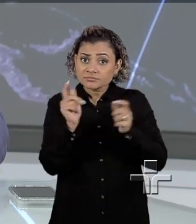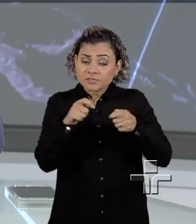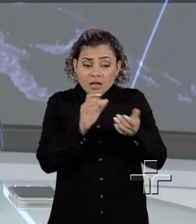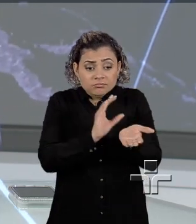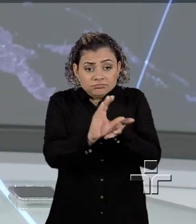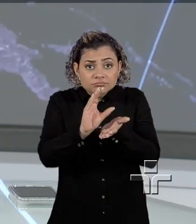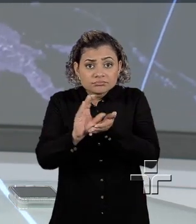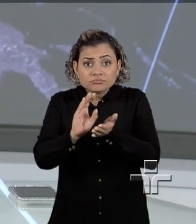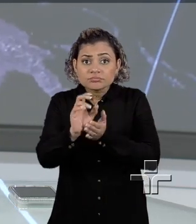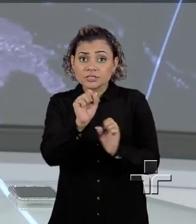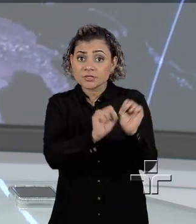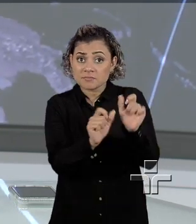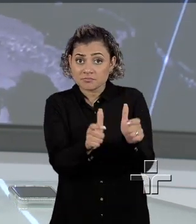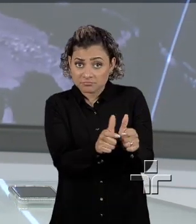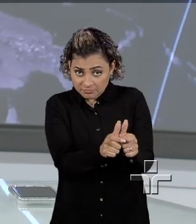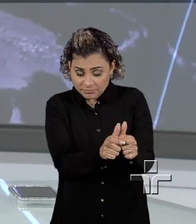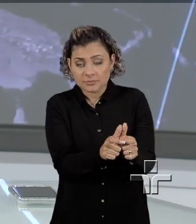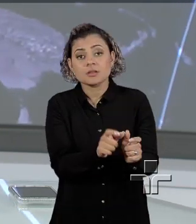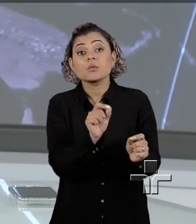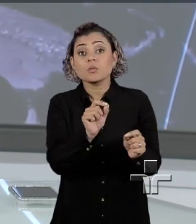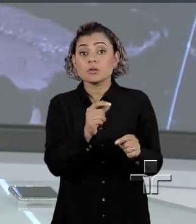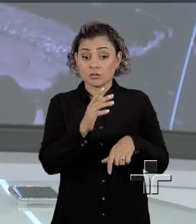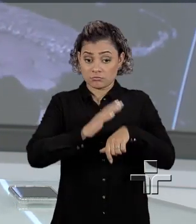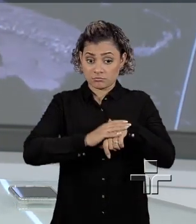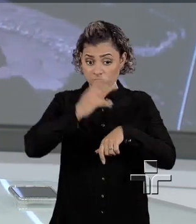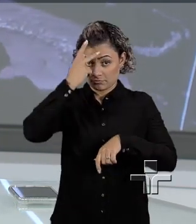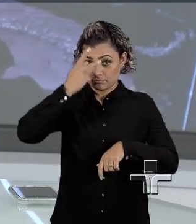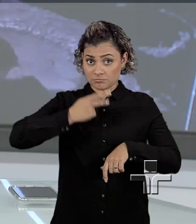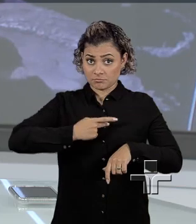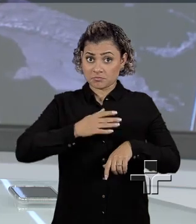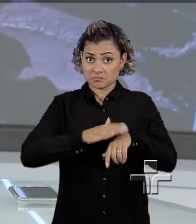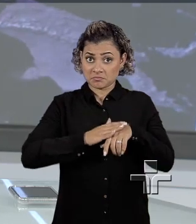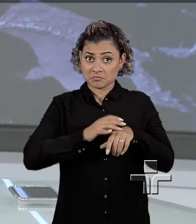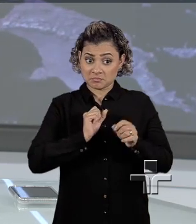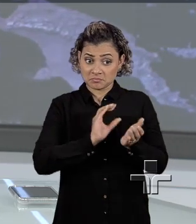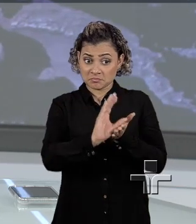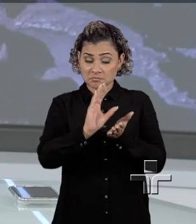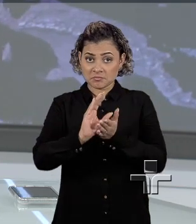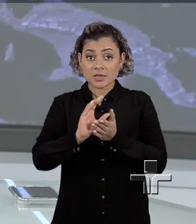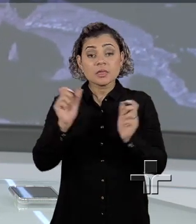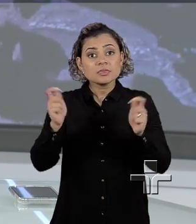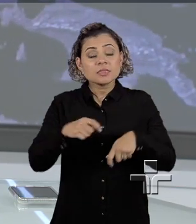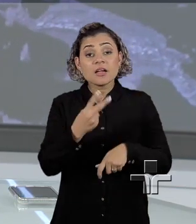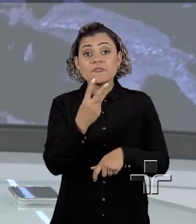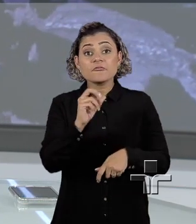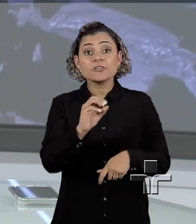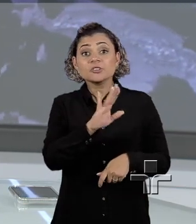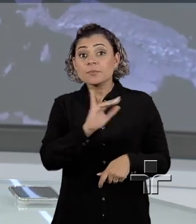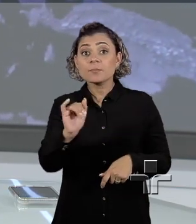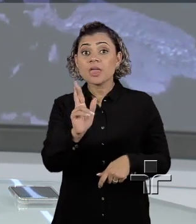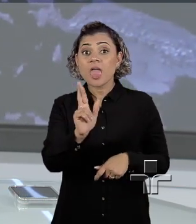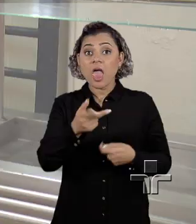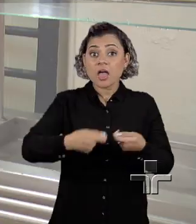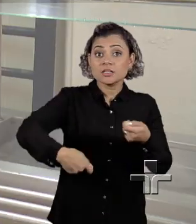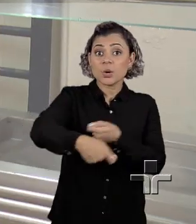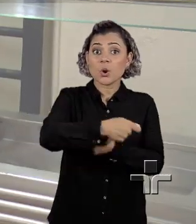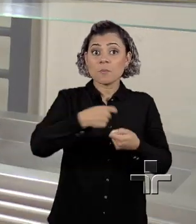micro e pequenas empresas. Isso com recursos próprios. A medida poderá injetar cerca de 20 bilhões de reais na